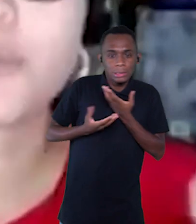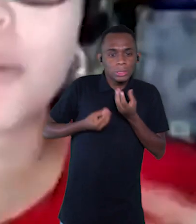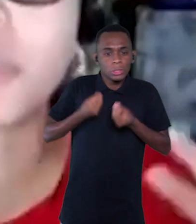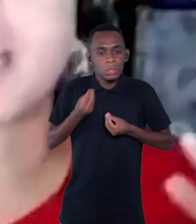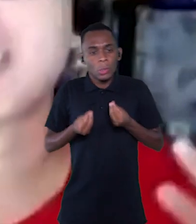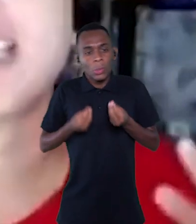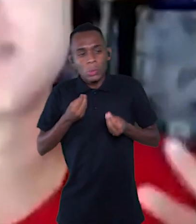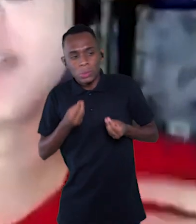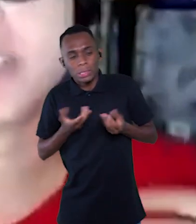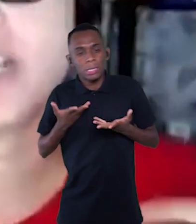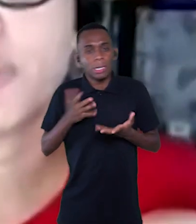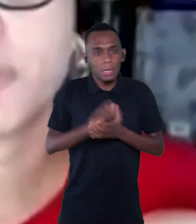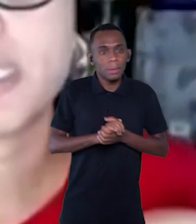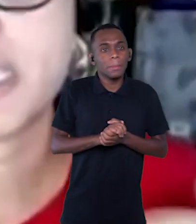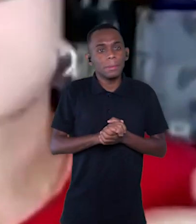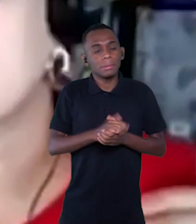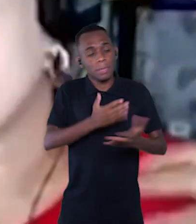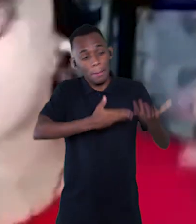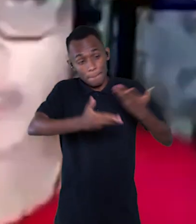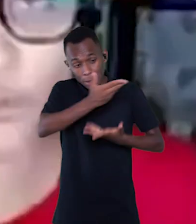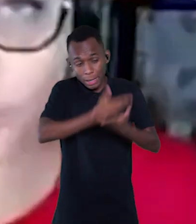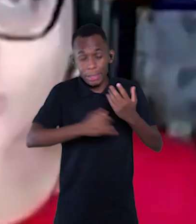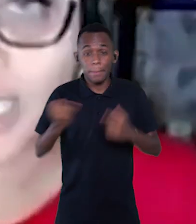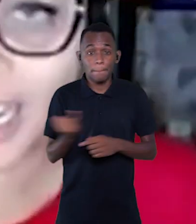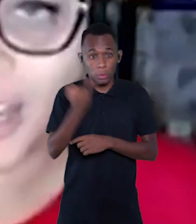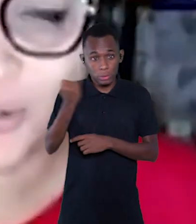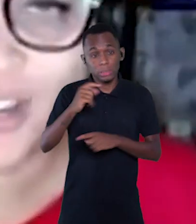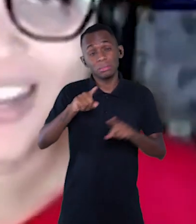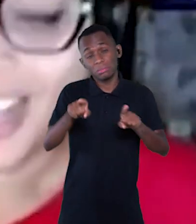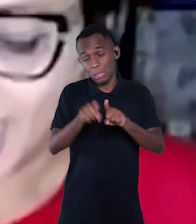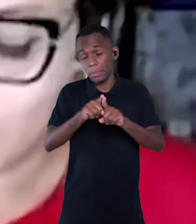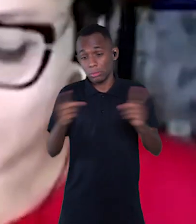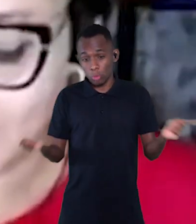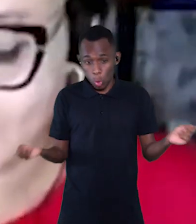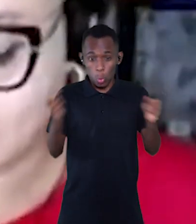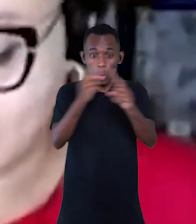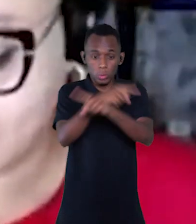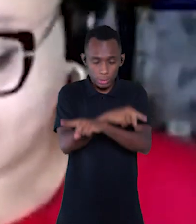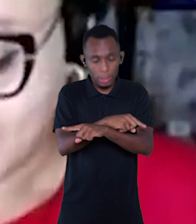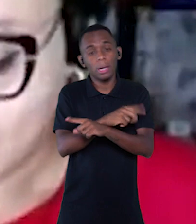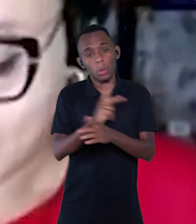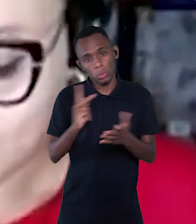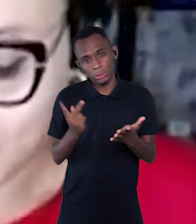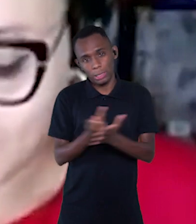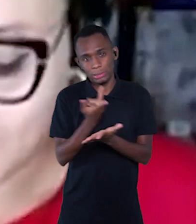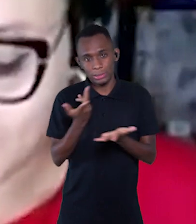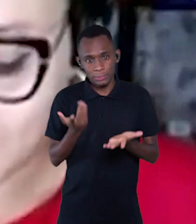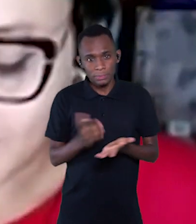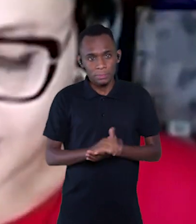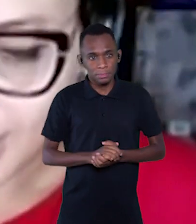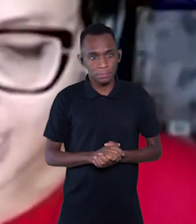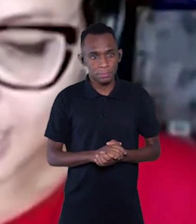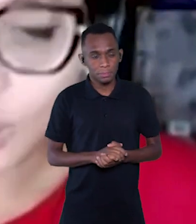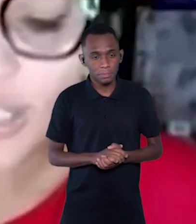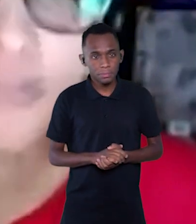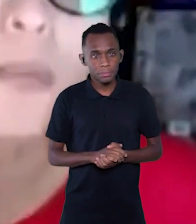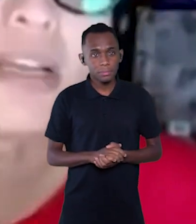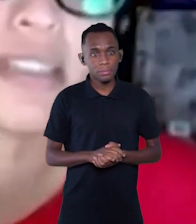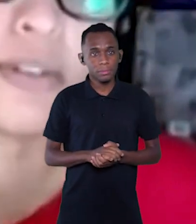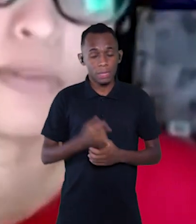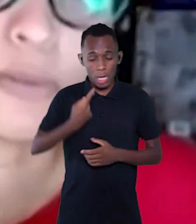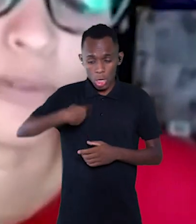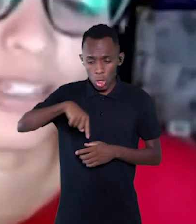no bolso para poder atender a expectativa do paciente, e às vezes o contrário acontece também. Eu acho que a